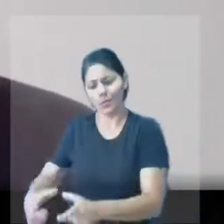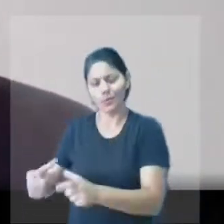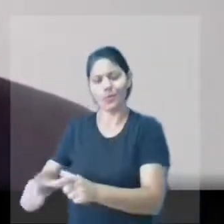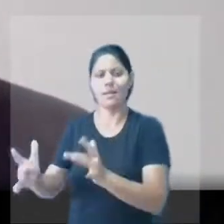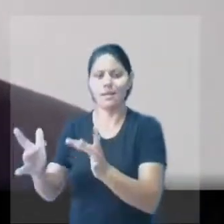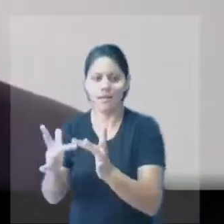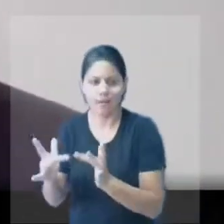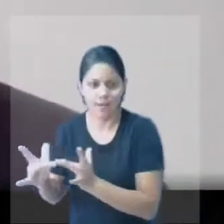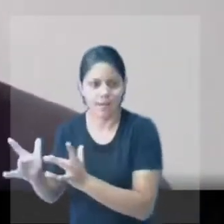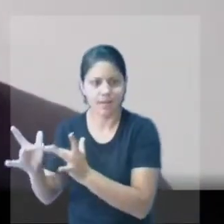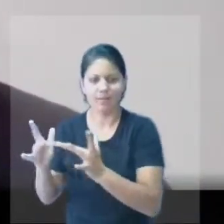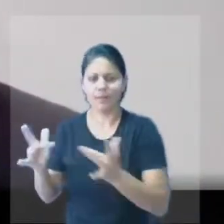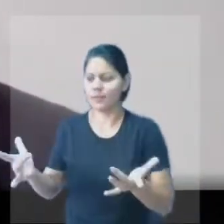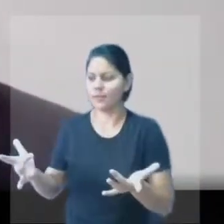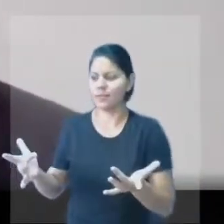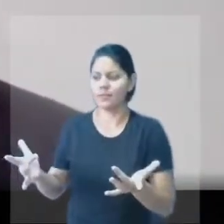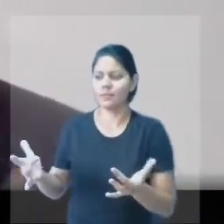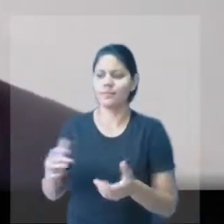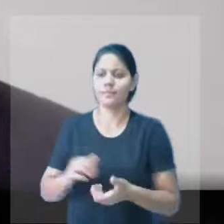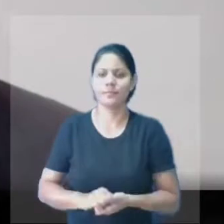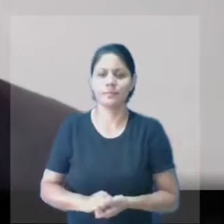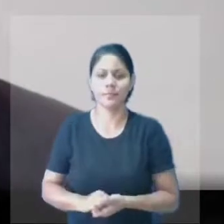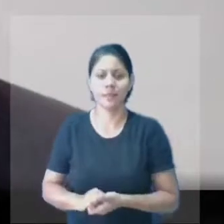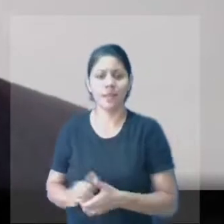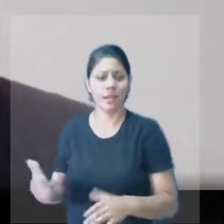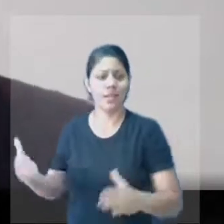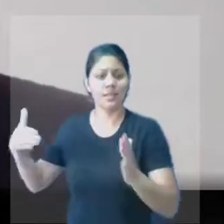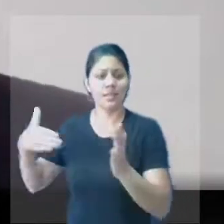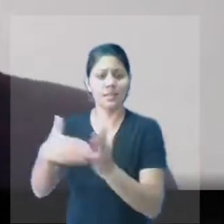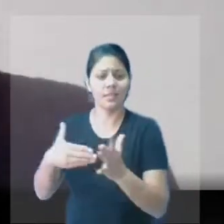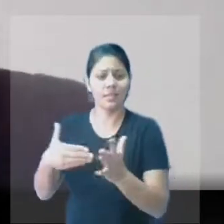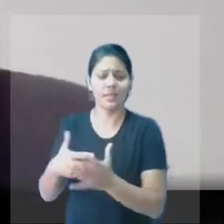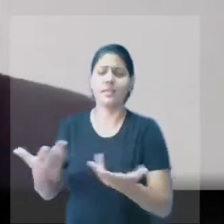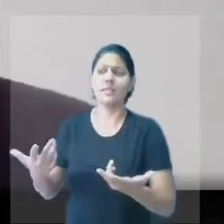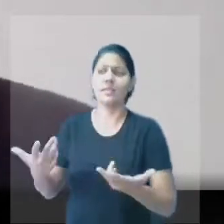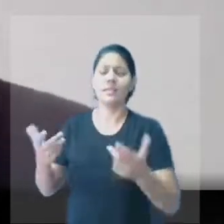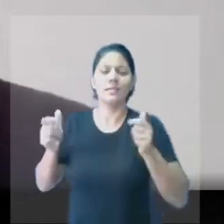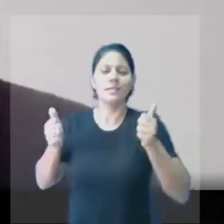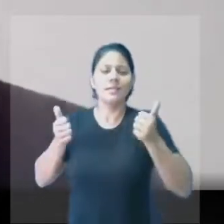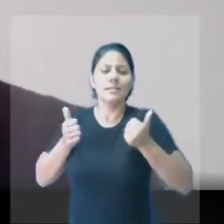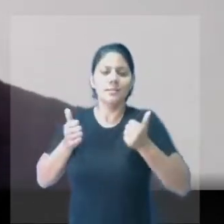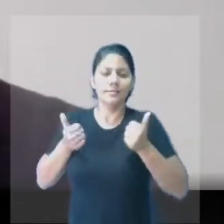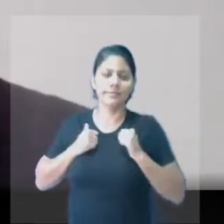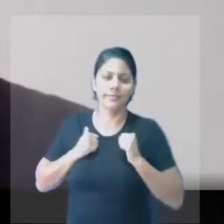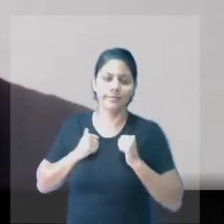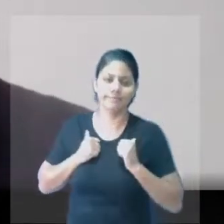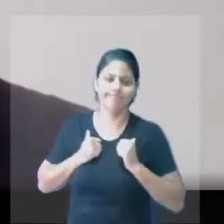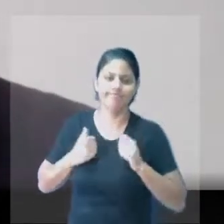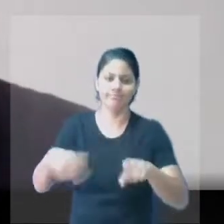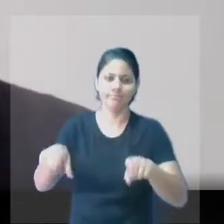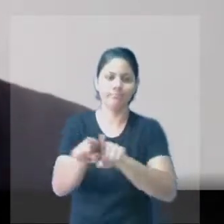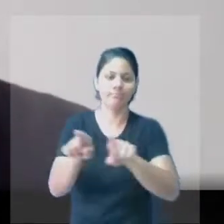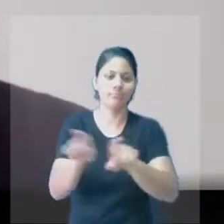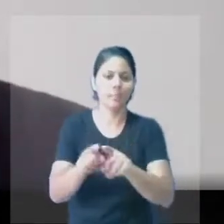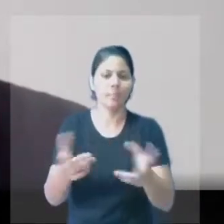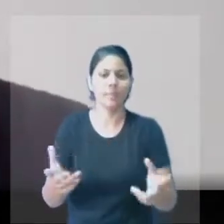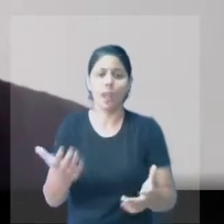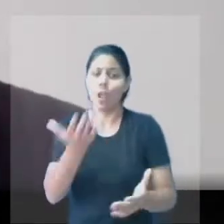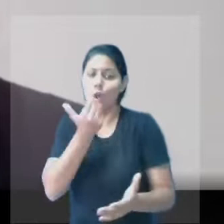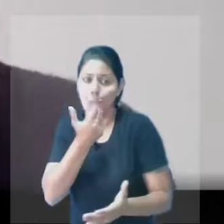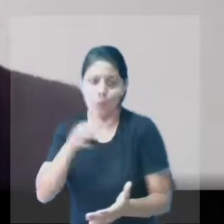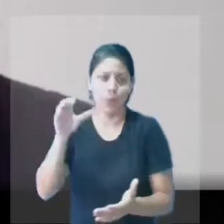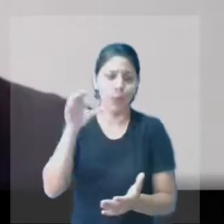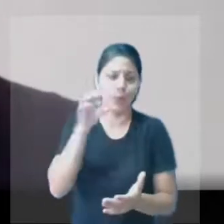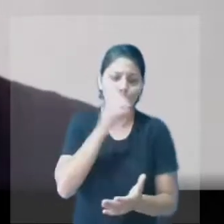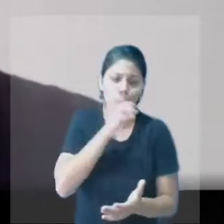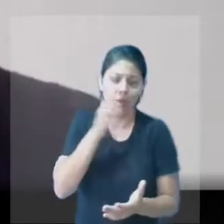convivência, um espaço para até um certo descanso, né? Às vezes o estudante faz a refeição, faz o lanche, e